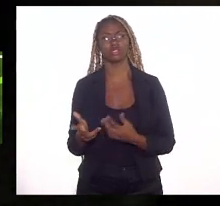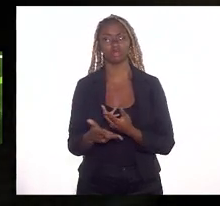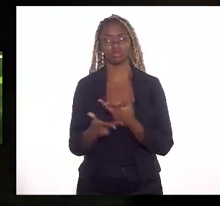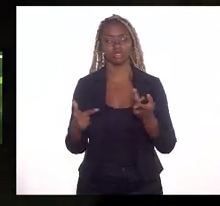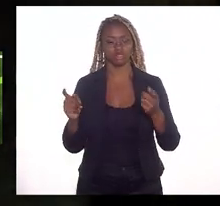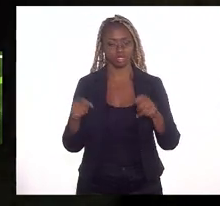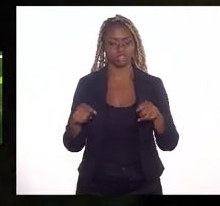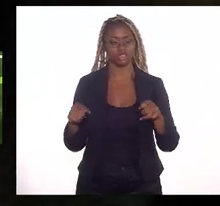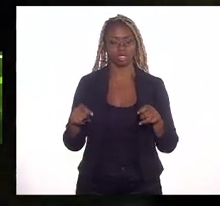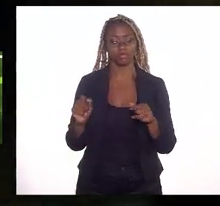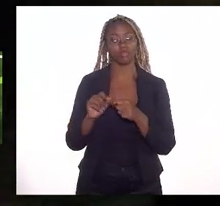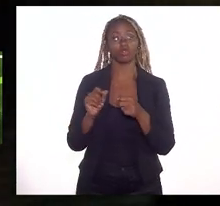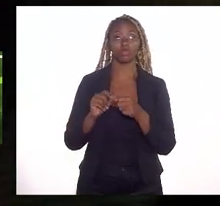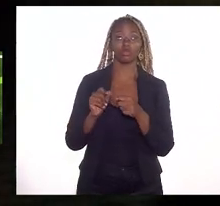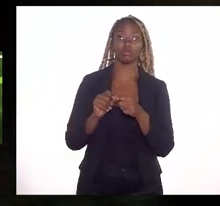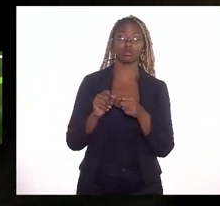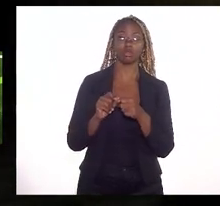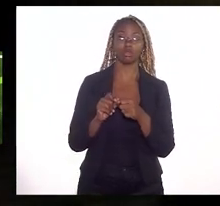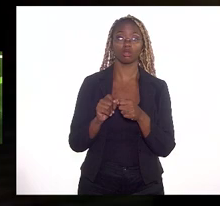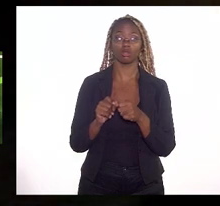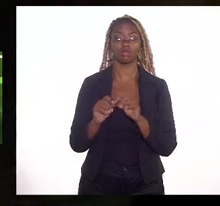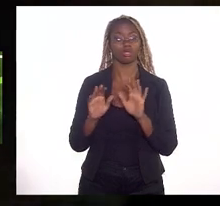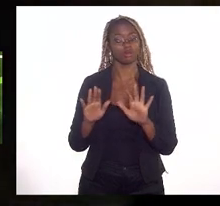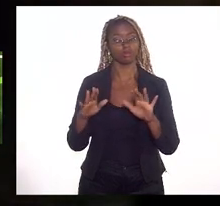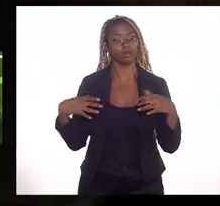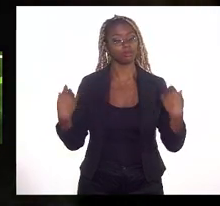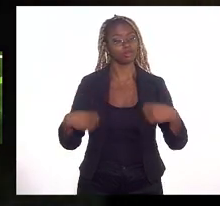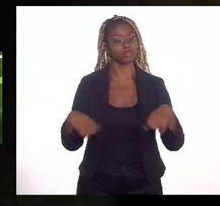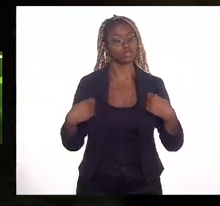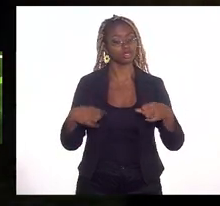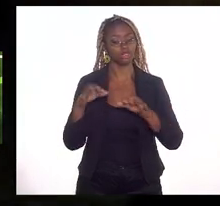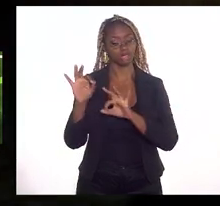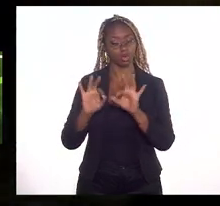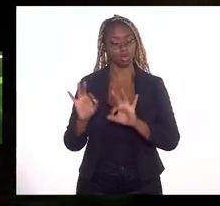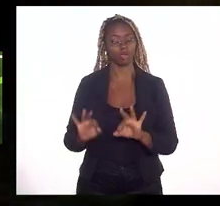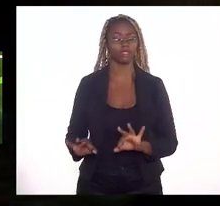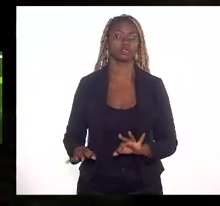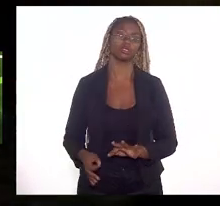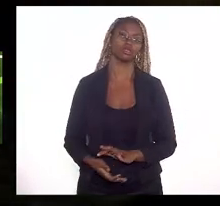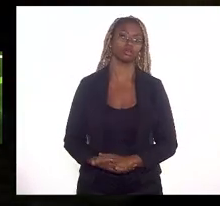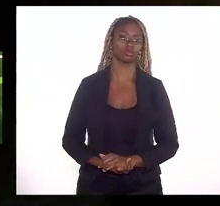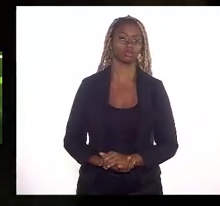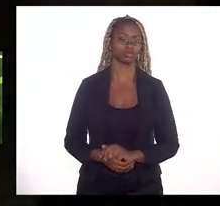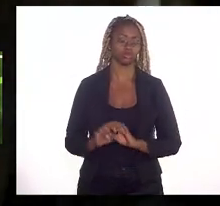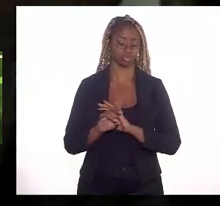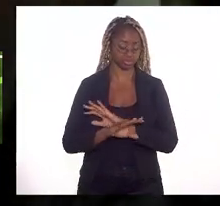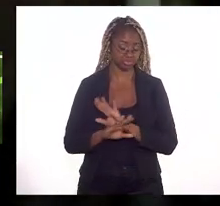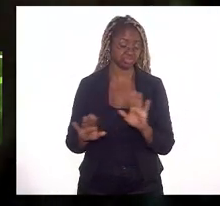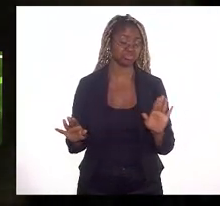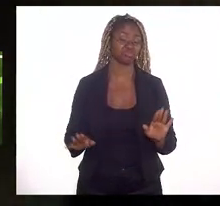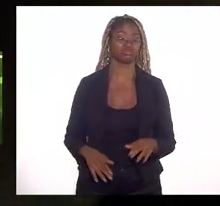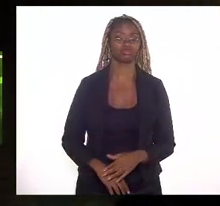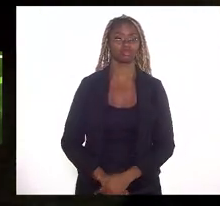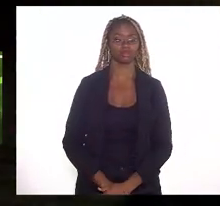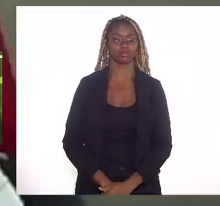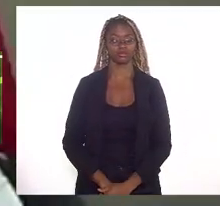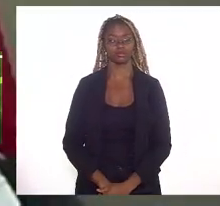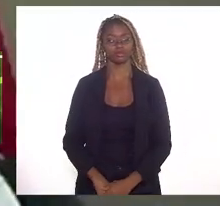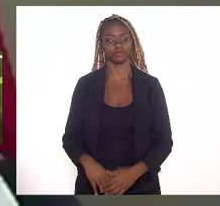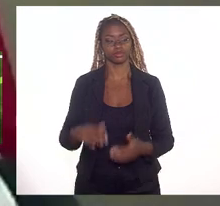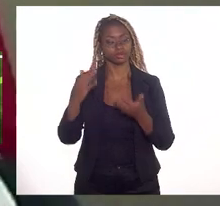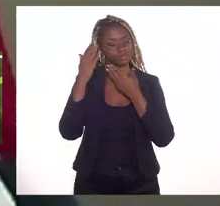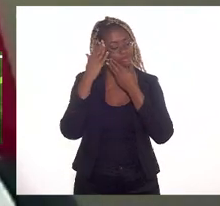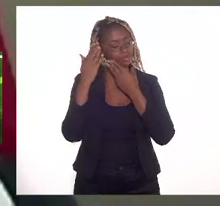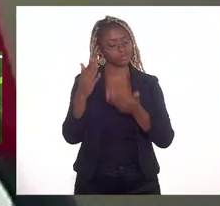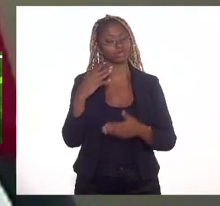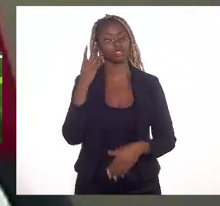pode ser, sim, credenciado. Só precisa ter um mínimo de organização. É isso. Agradecendo ao